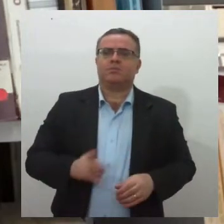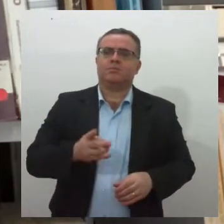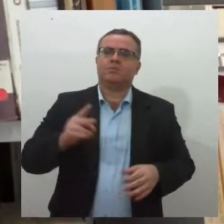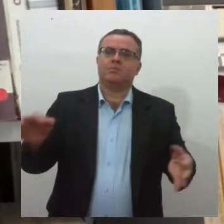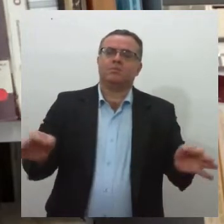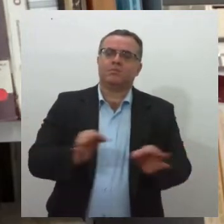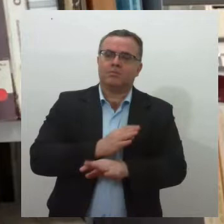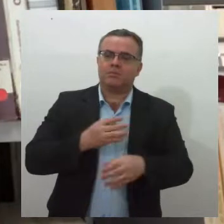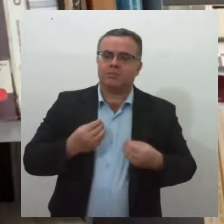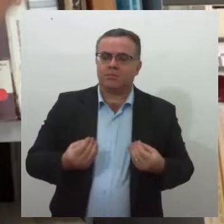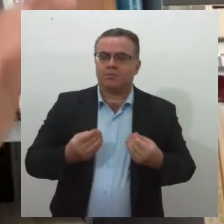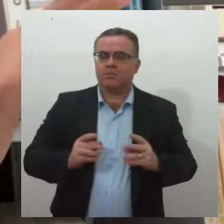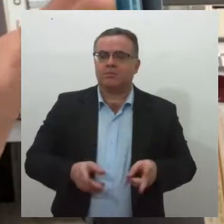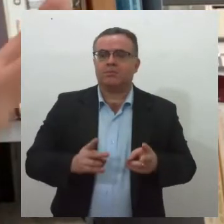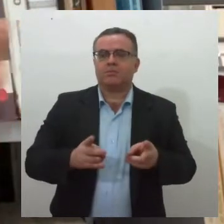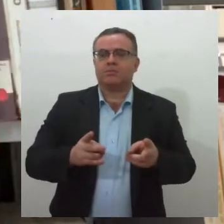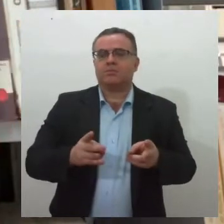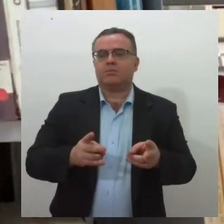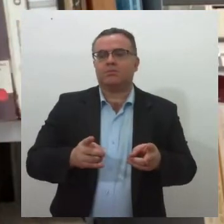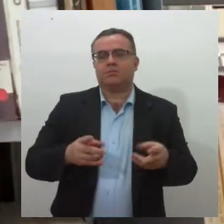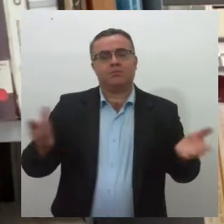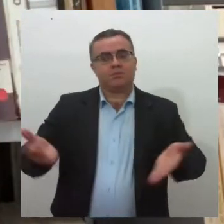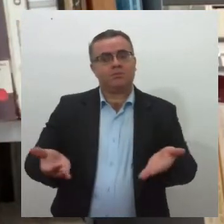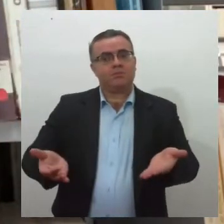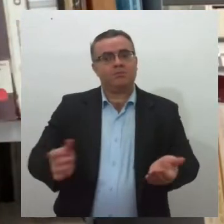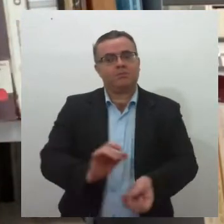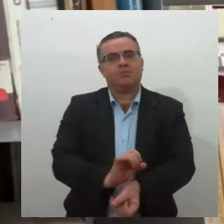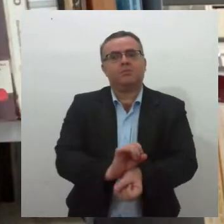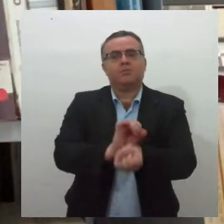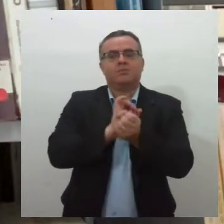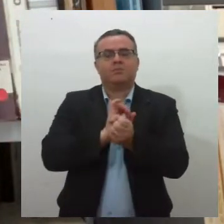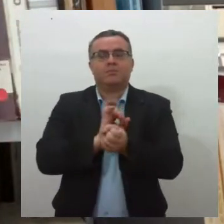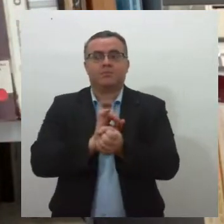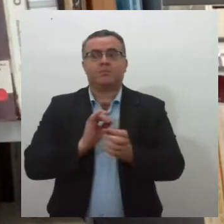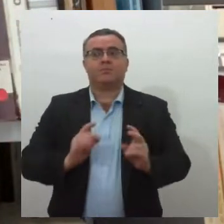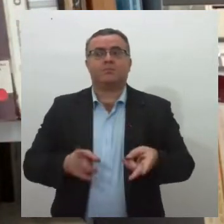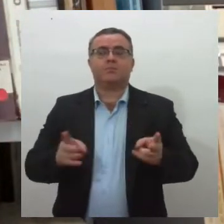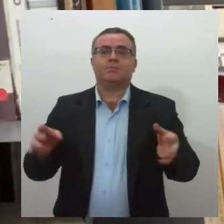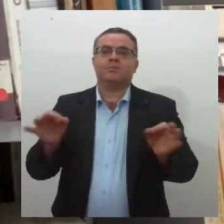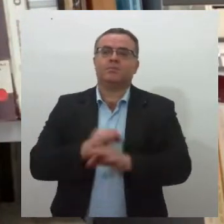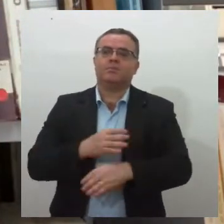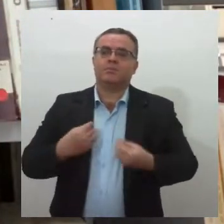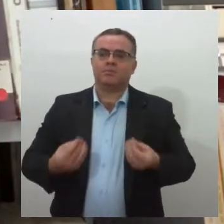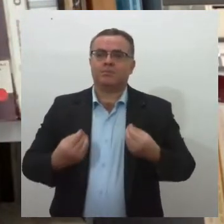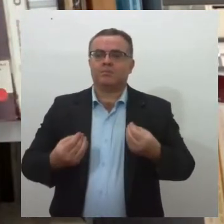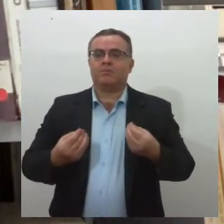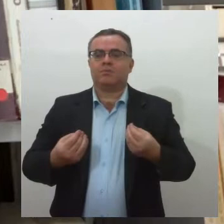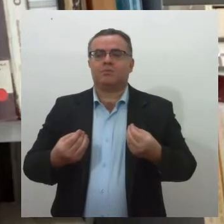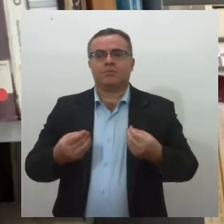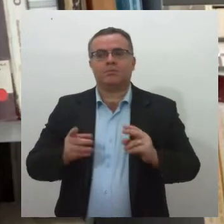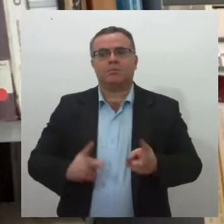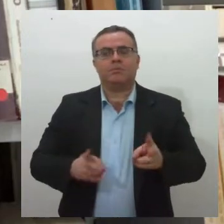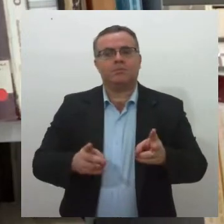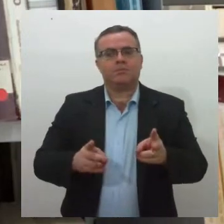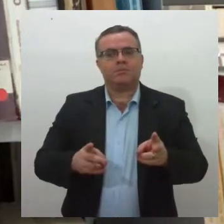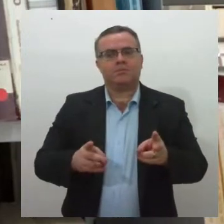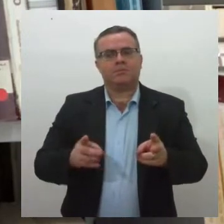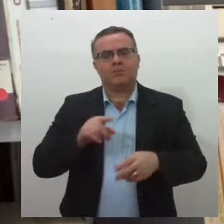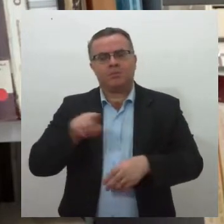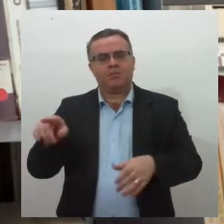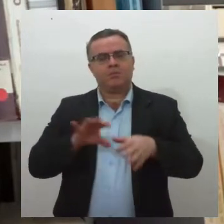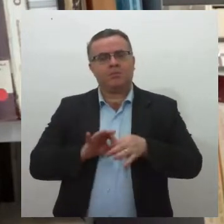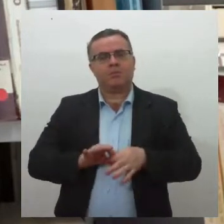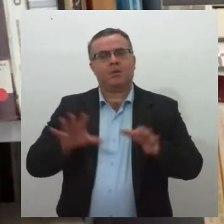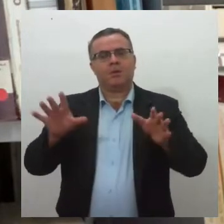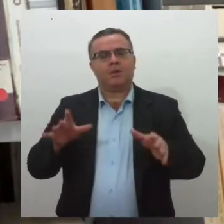1888, nós tínhamos agora essa massa de escravos que agora, né, se tornaram trabalhadores livres para trabalhar